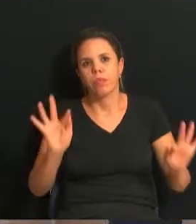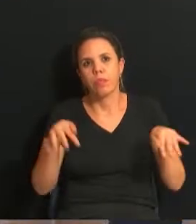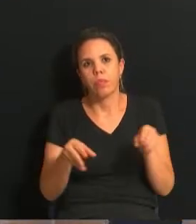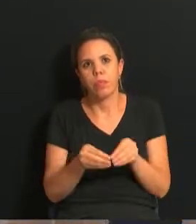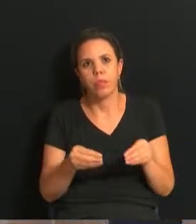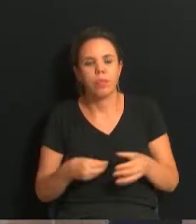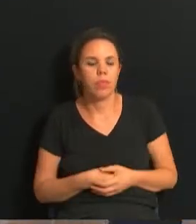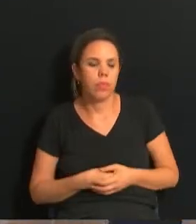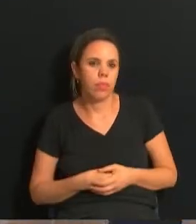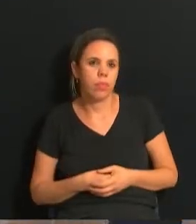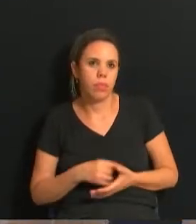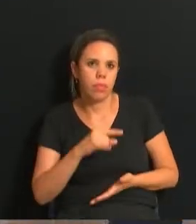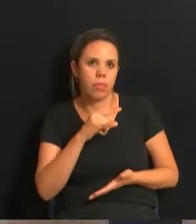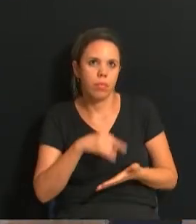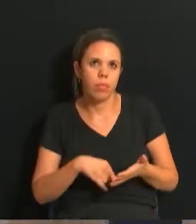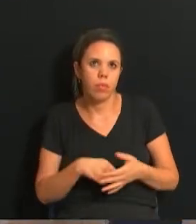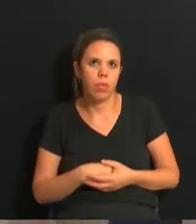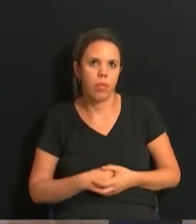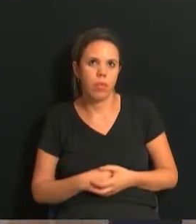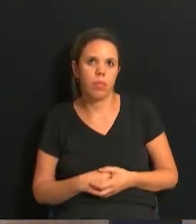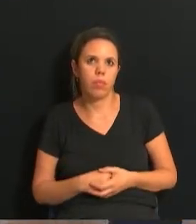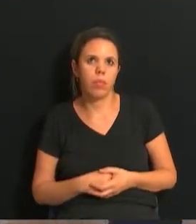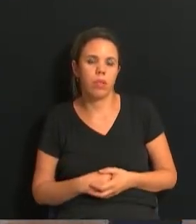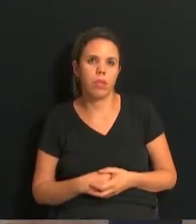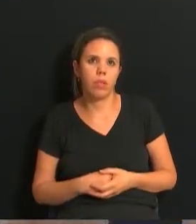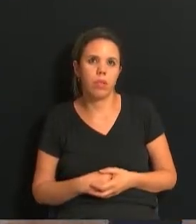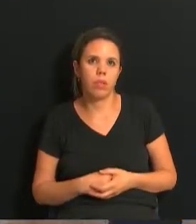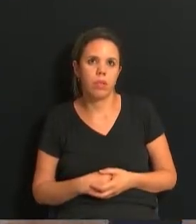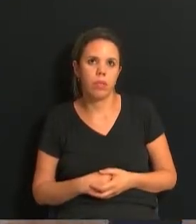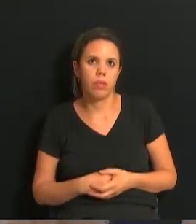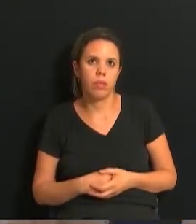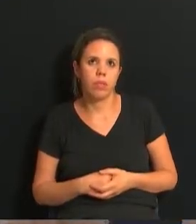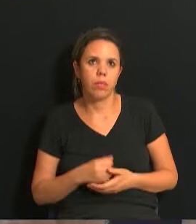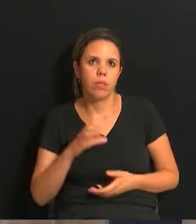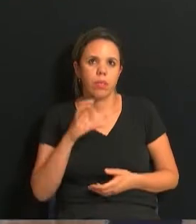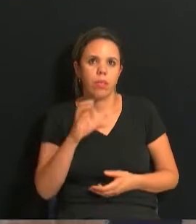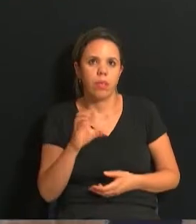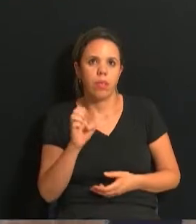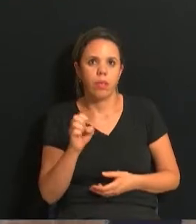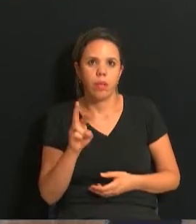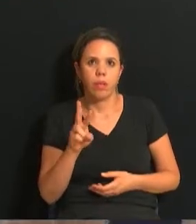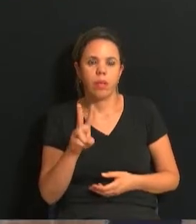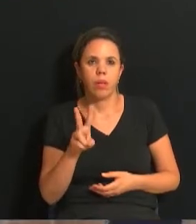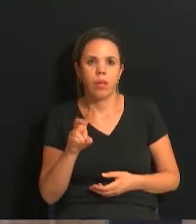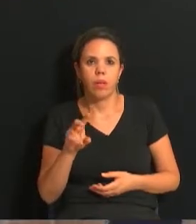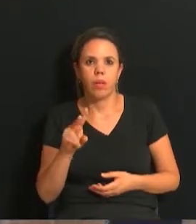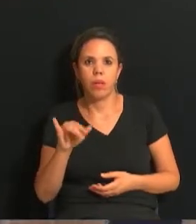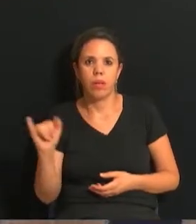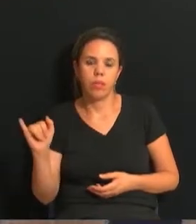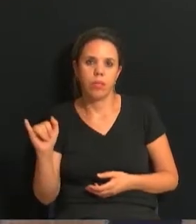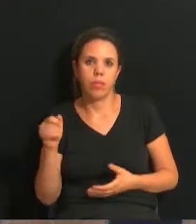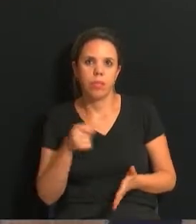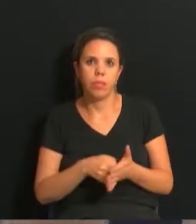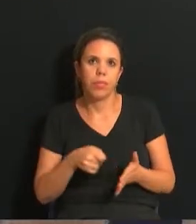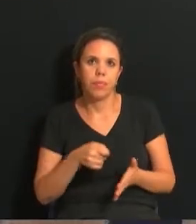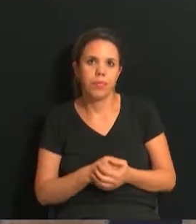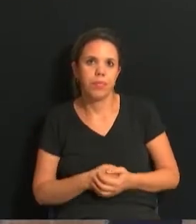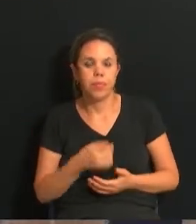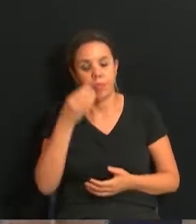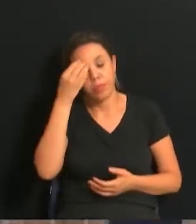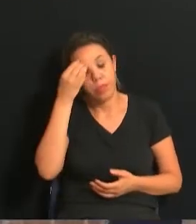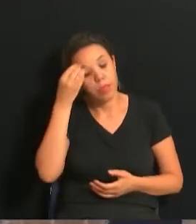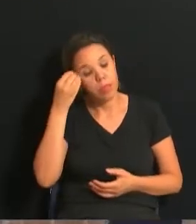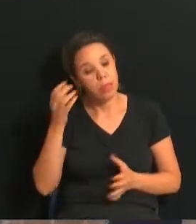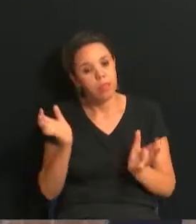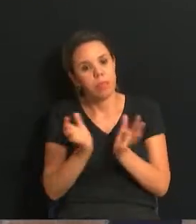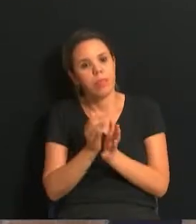no requerimento foi mencionado o SERAV. O SERAV está em funcionamento, foi uma reivindicação aqui da Comissão da